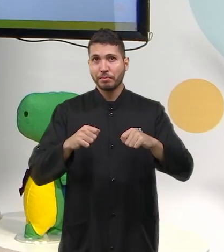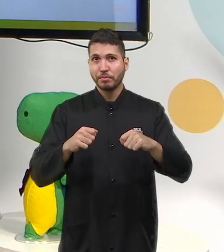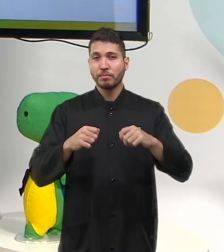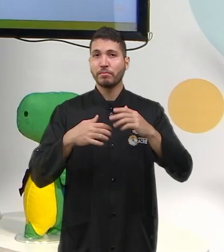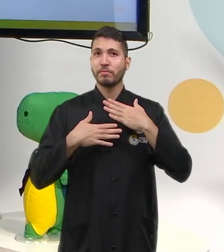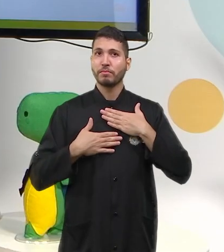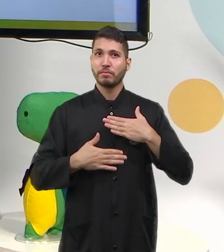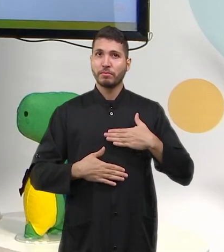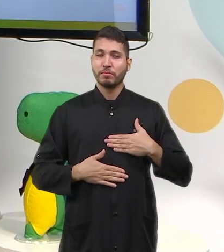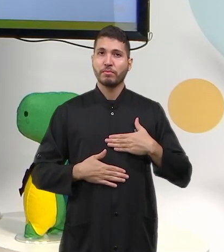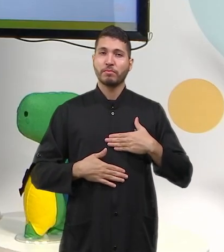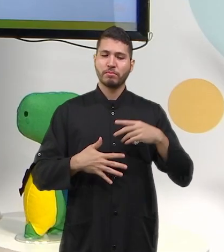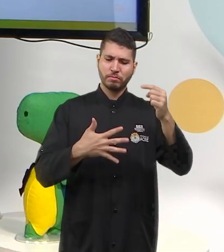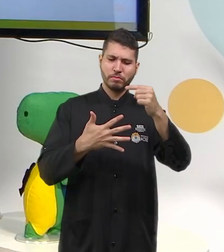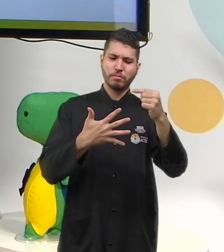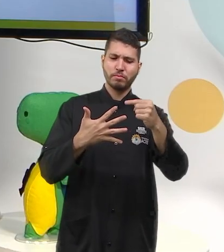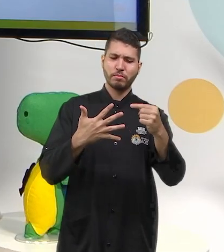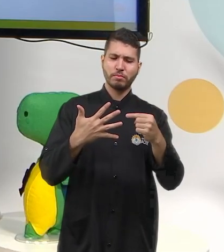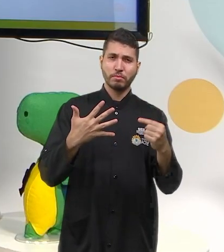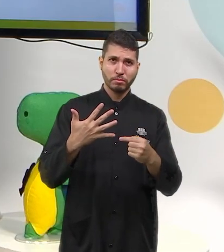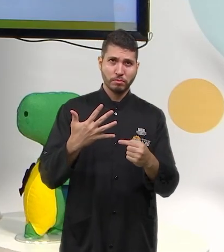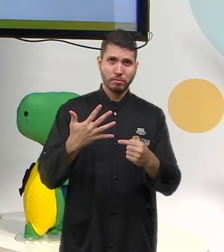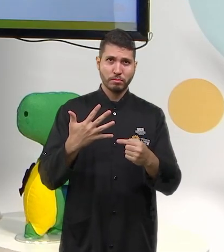são elementos que, quando